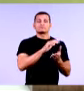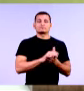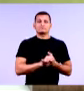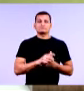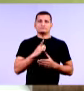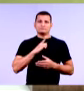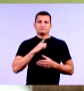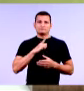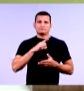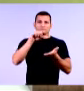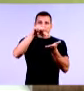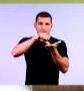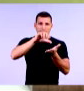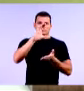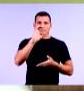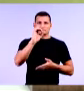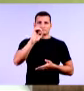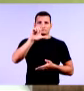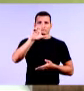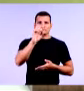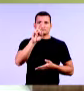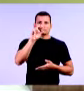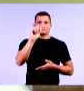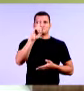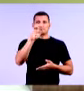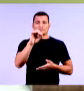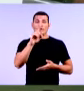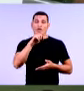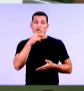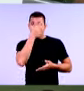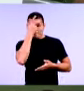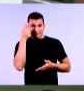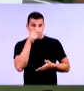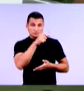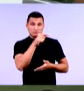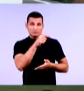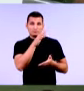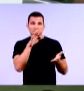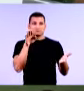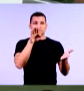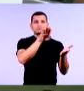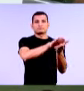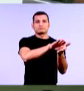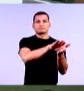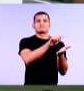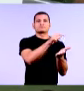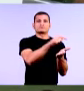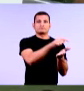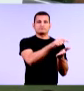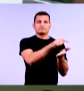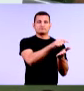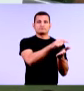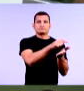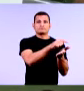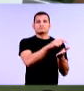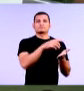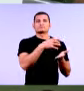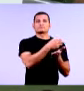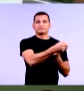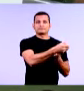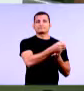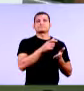Colorado dizendo que é a pessoa que recebe, o destinatário da mensagem. Muito